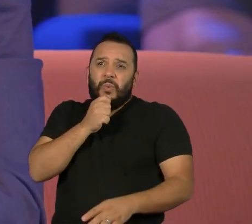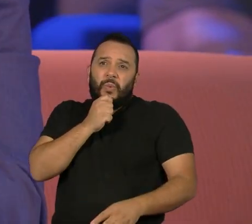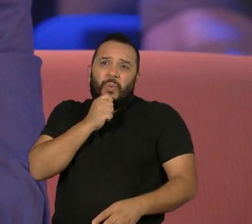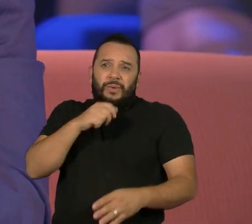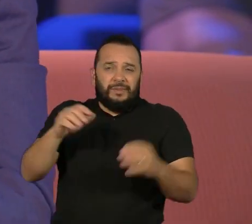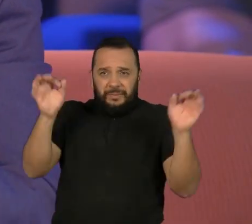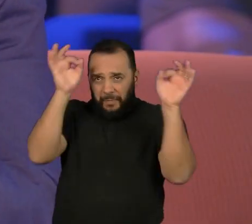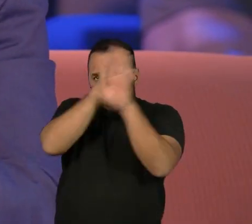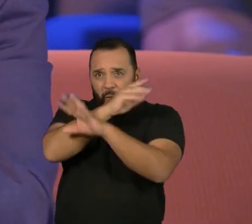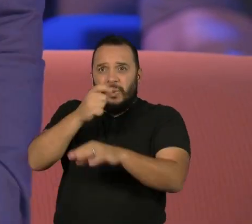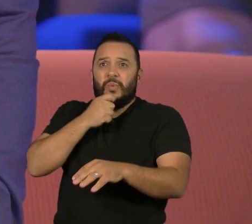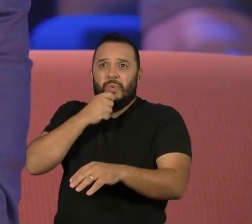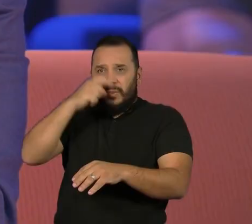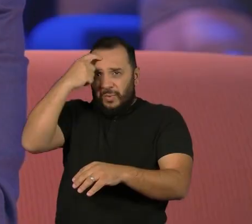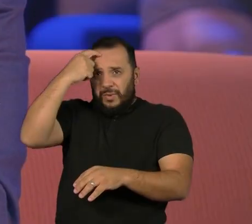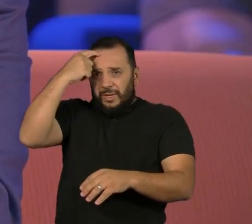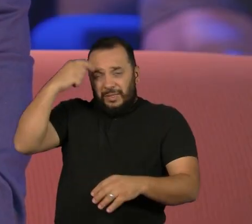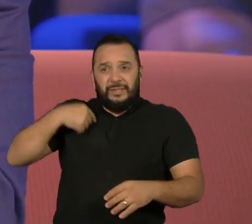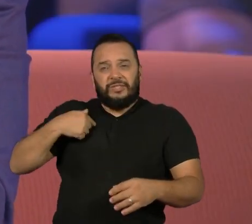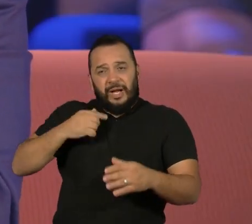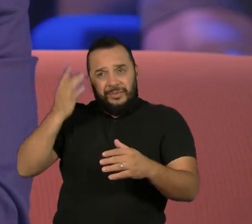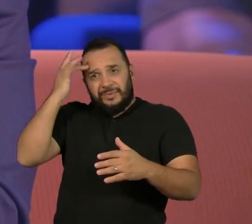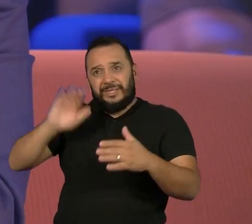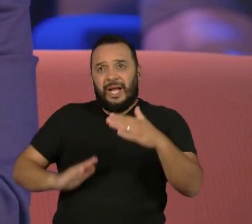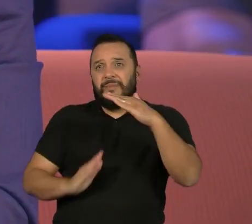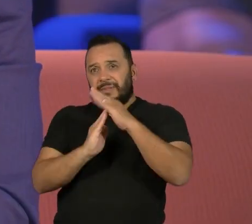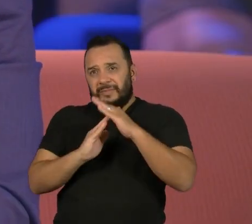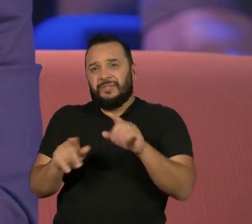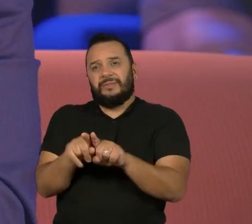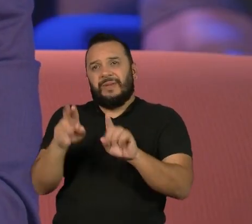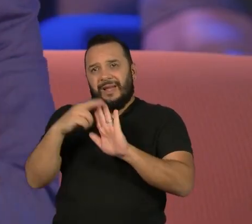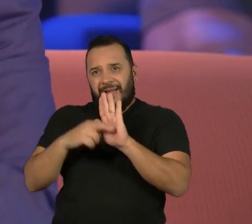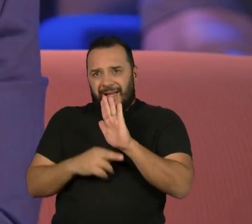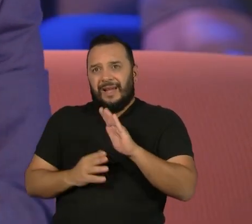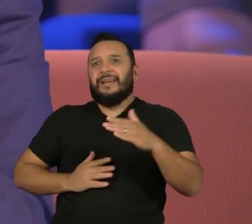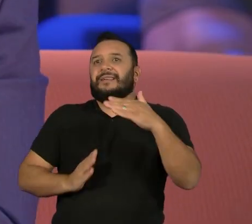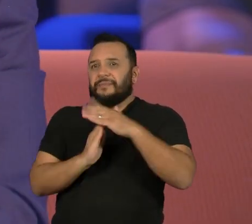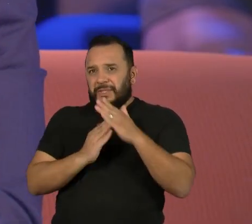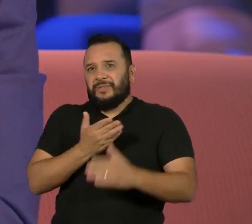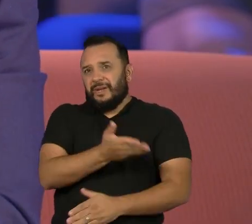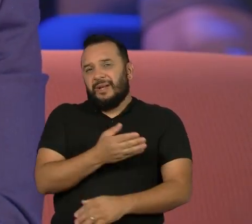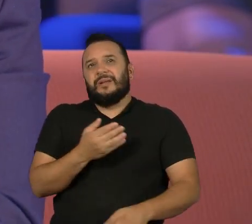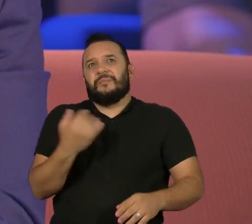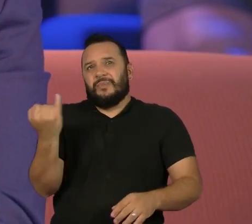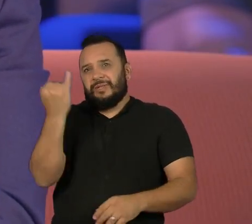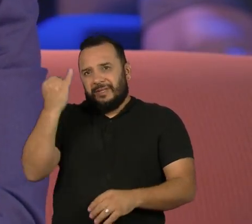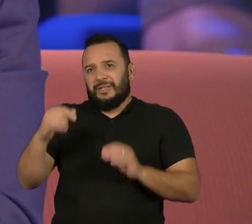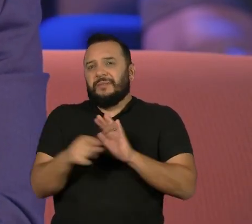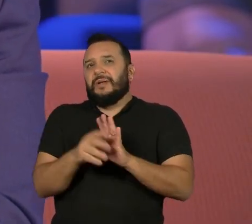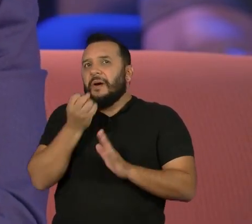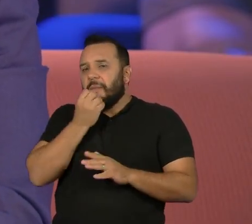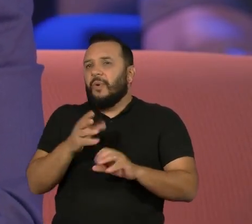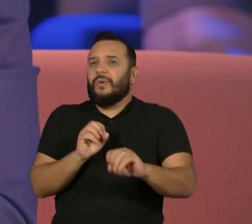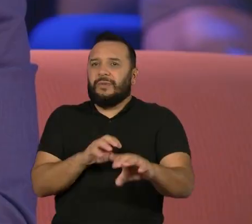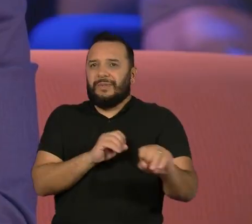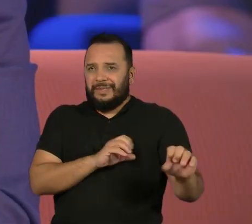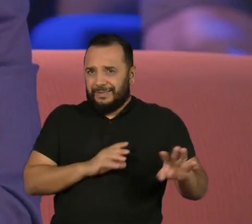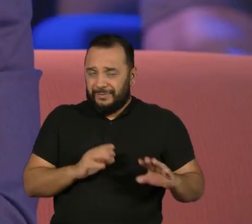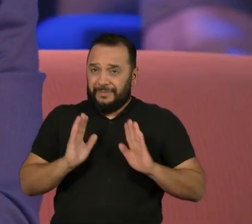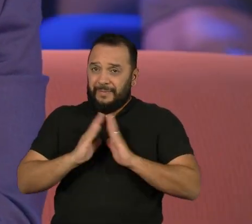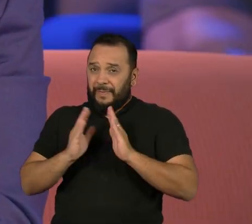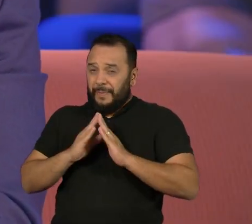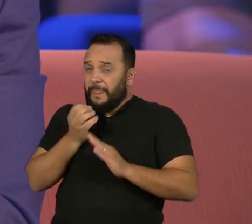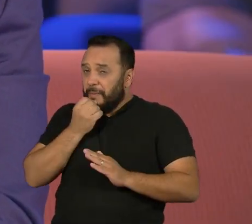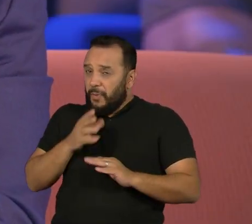conseguir estabelecer melhor os limites. E regras e limites são fundamentais para uma boa educação. Da mesma forma que em casa, para uma